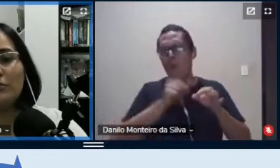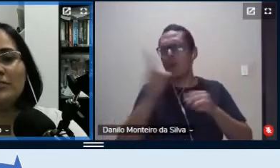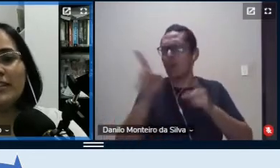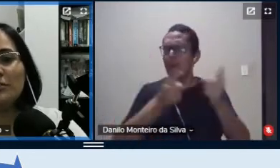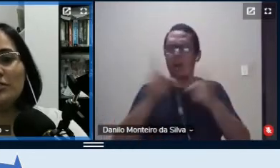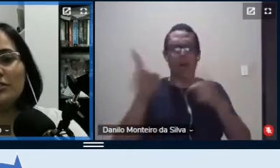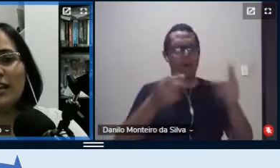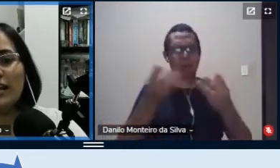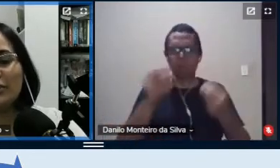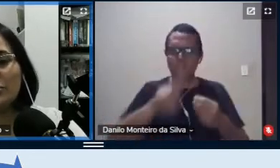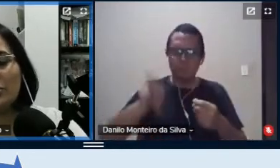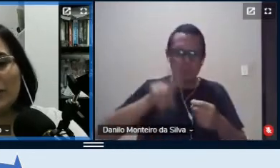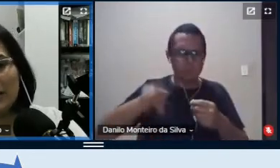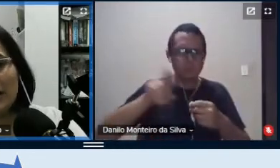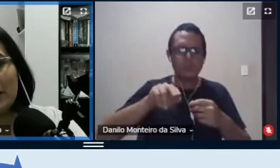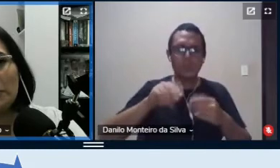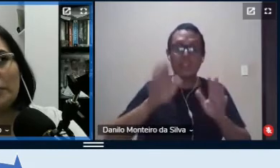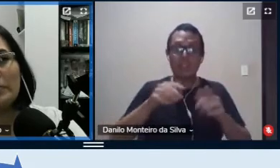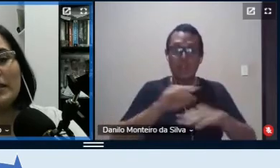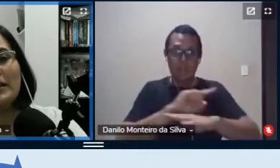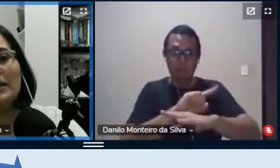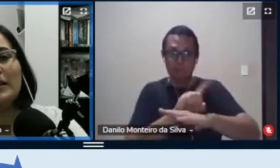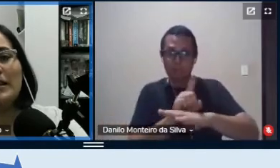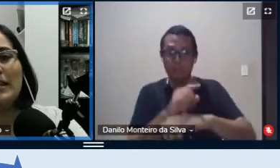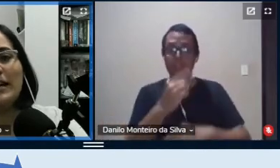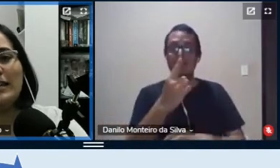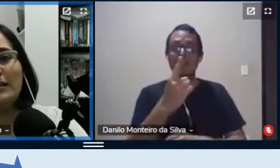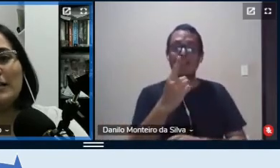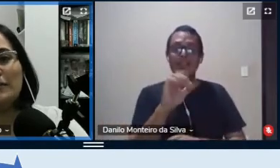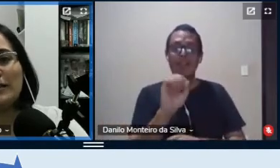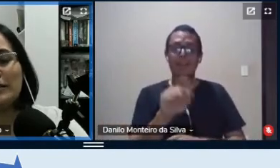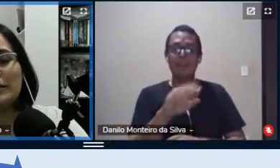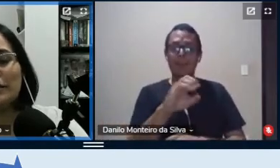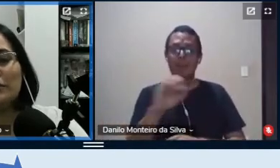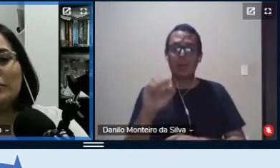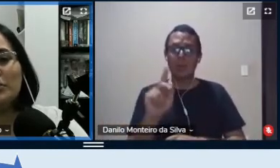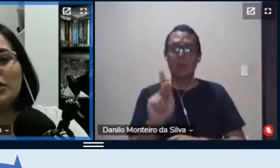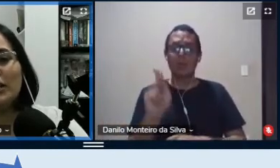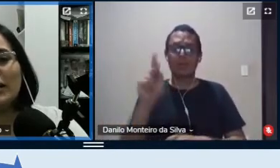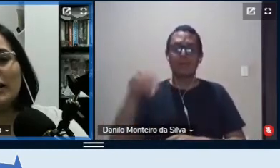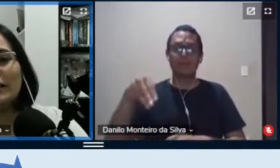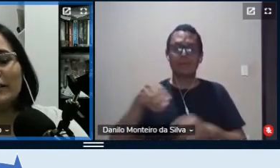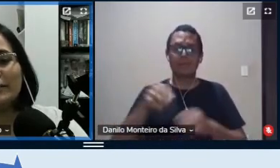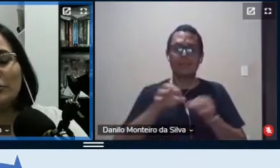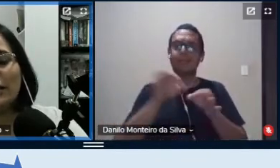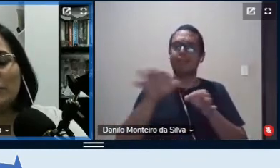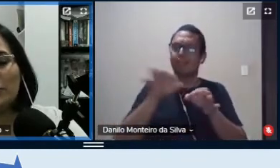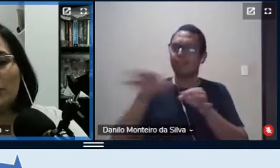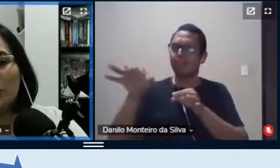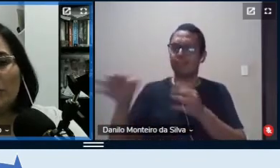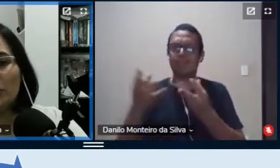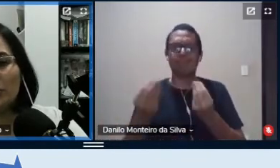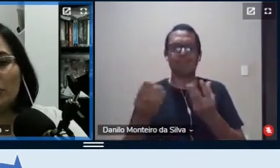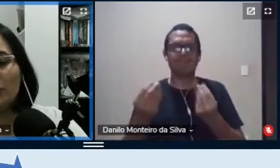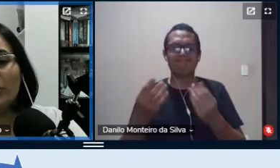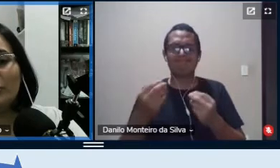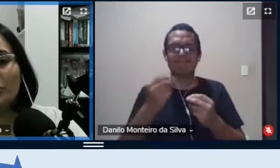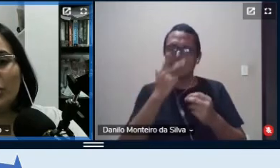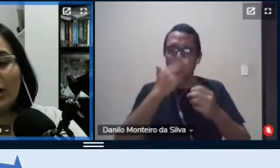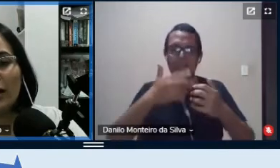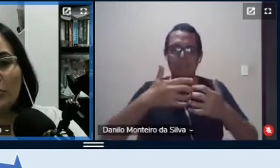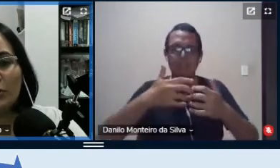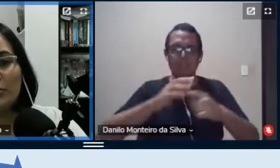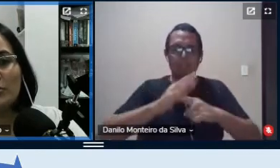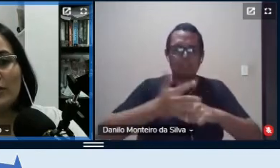vai ter um certo desgaste do seu material. E aí que ele faz assim, vamos chegar no 10.000 quilômetros,